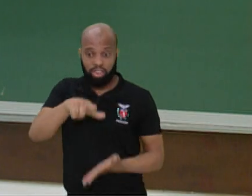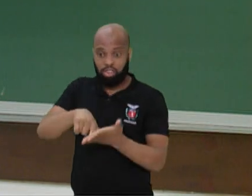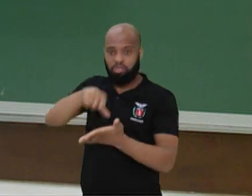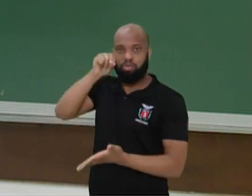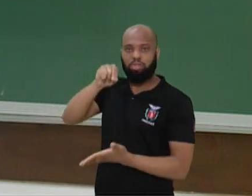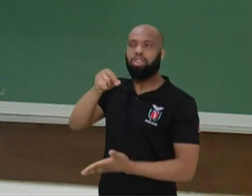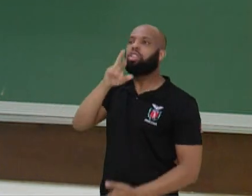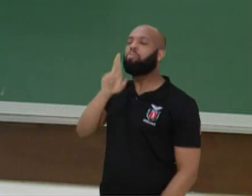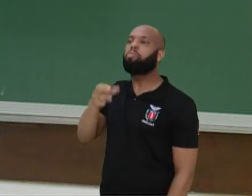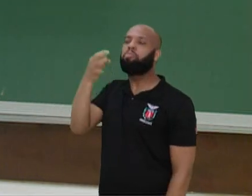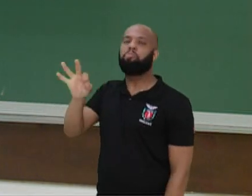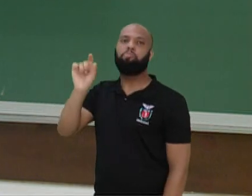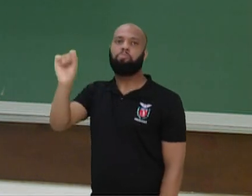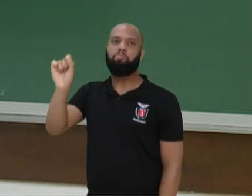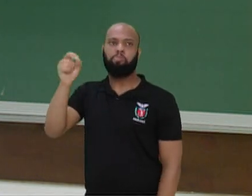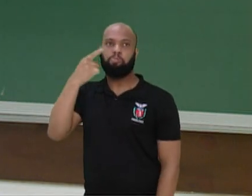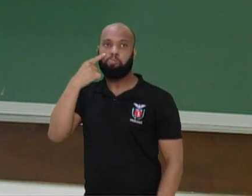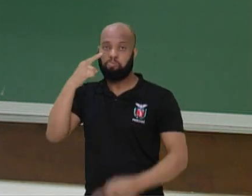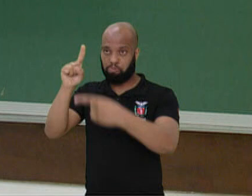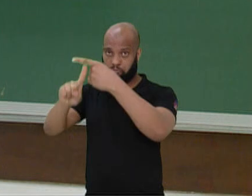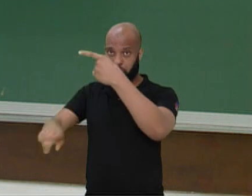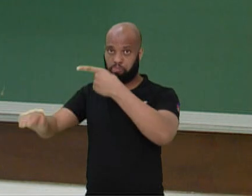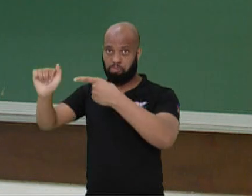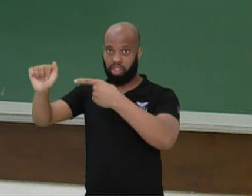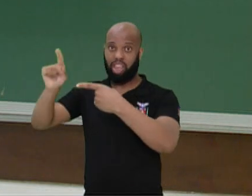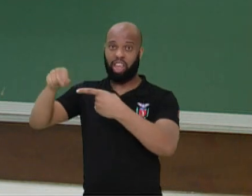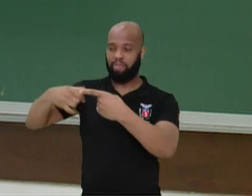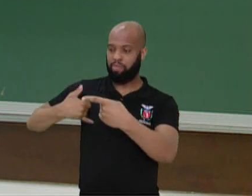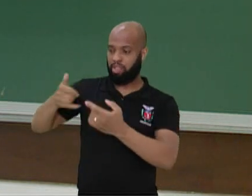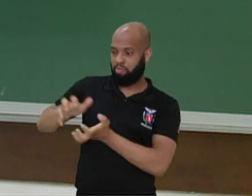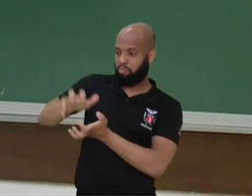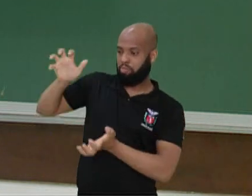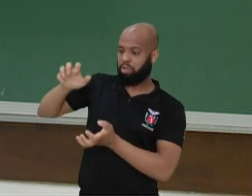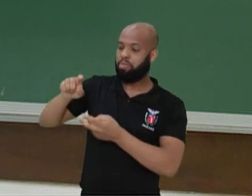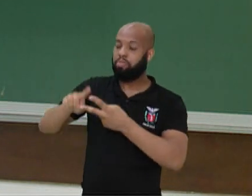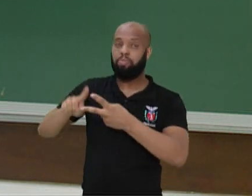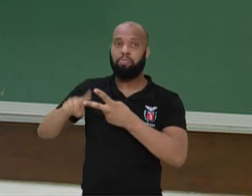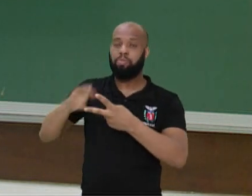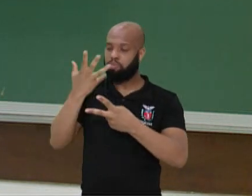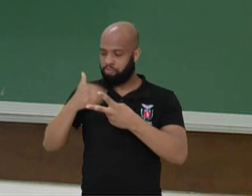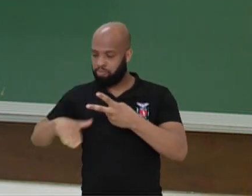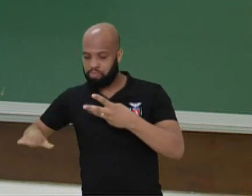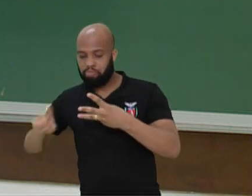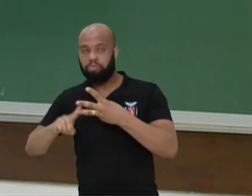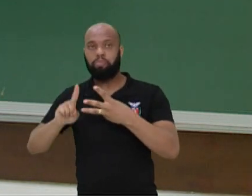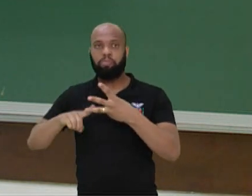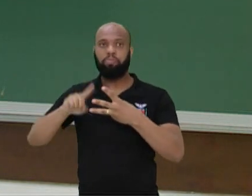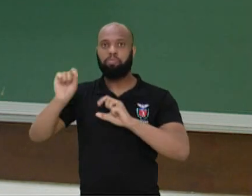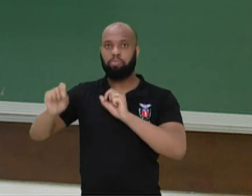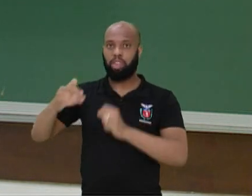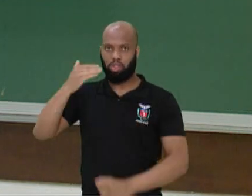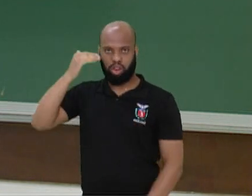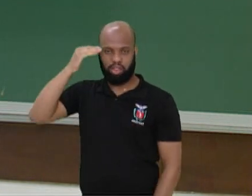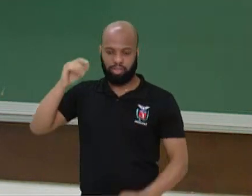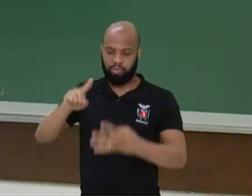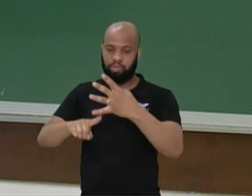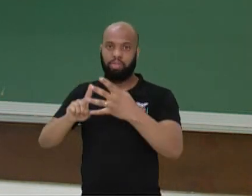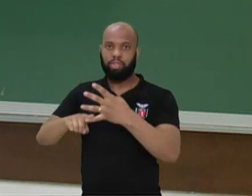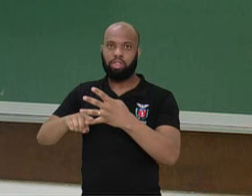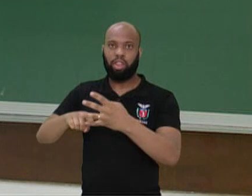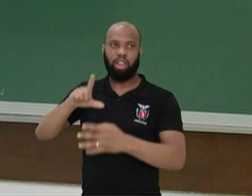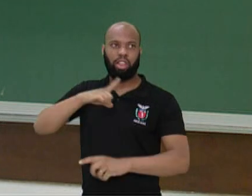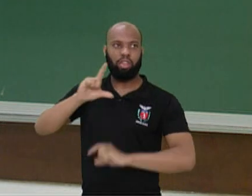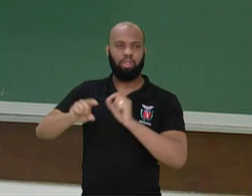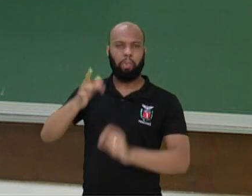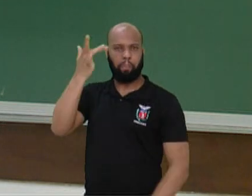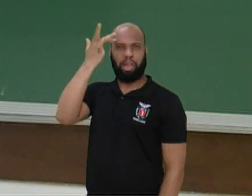personagem. Letra A, la vejez, a velhice. Letra B, infância. C, adolescência. Ou D,